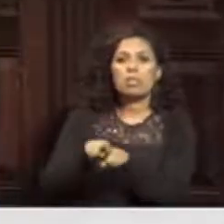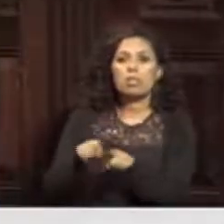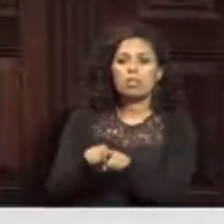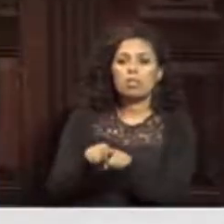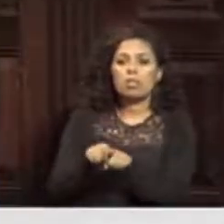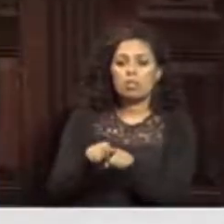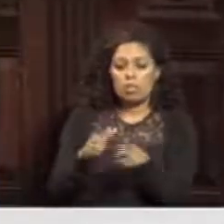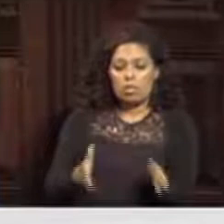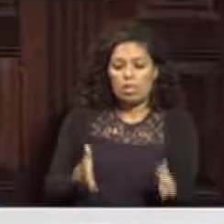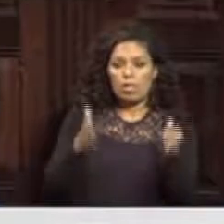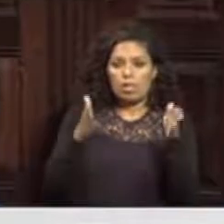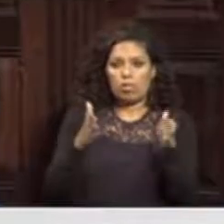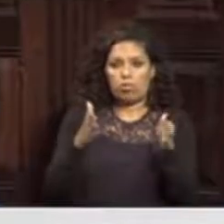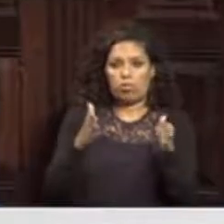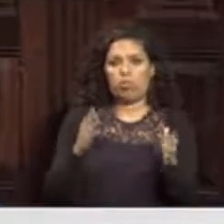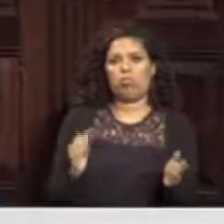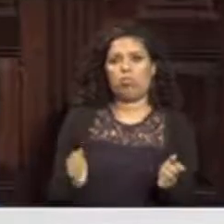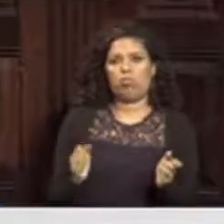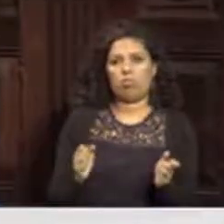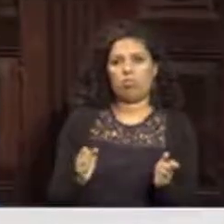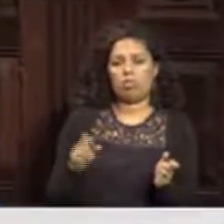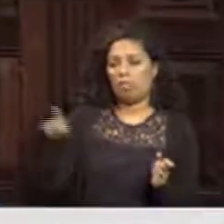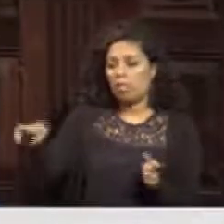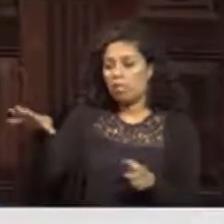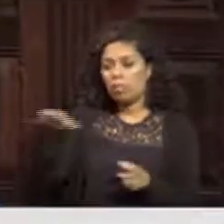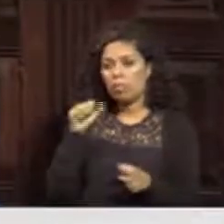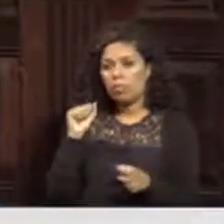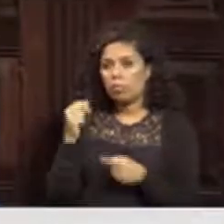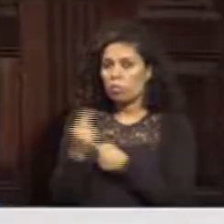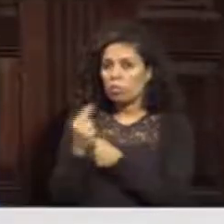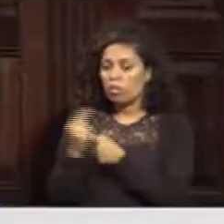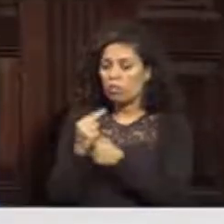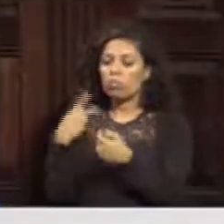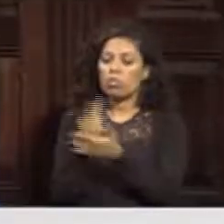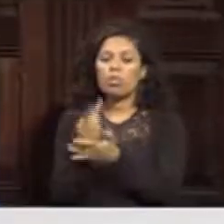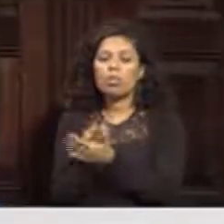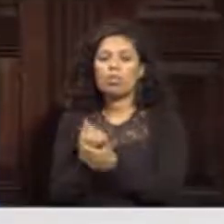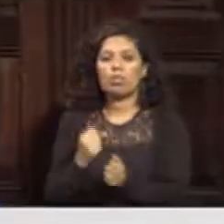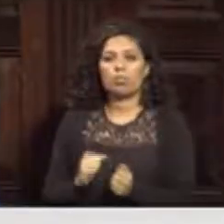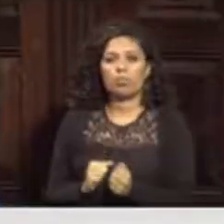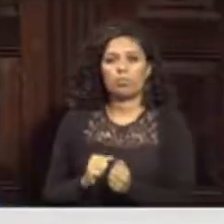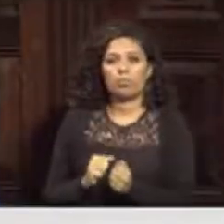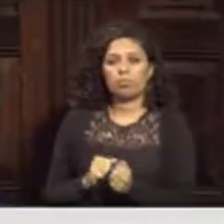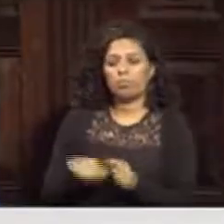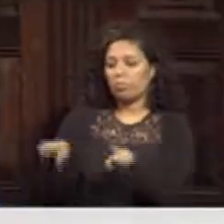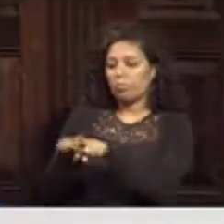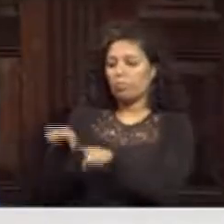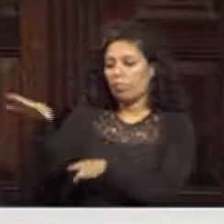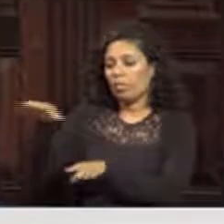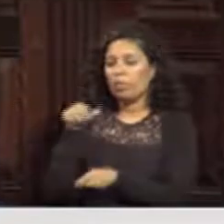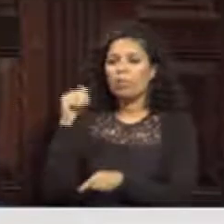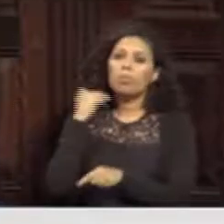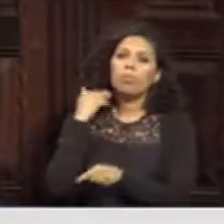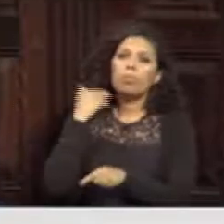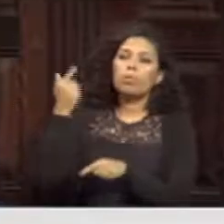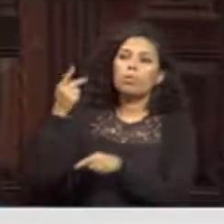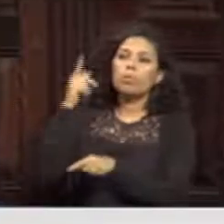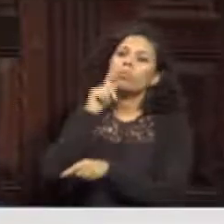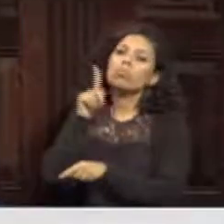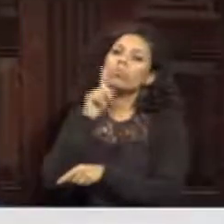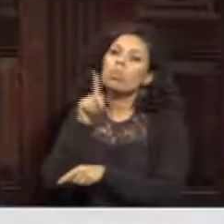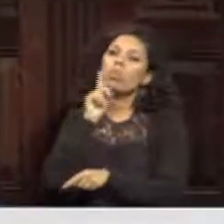de securitização no estado de Delaware, nos Estados Unidos, e que todas